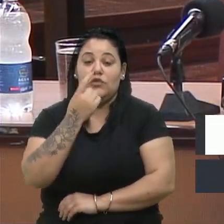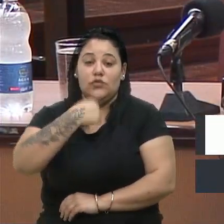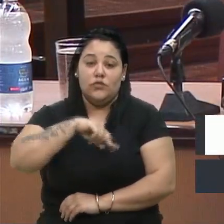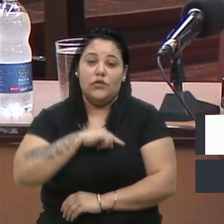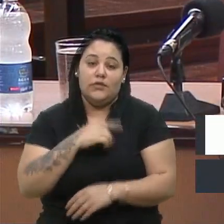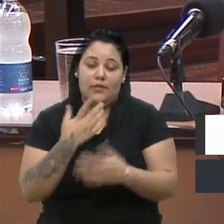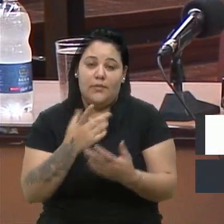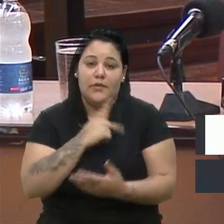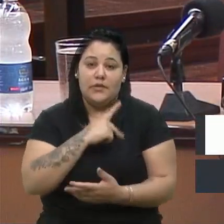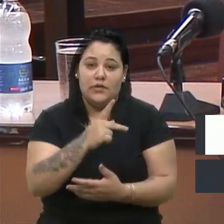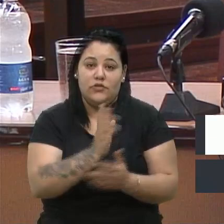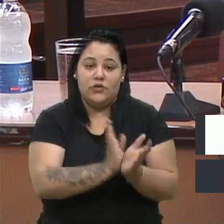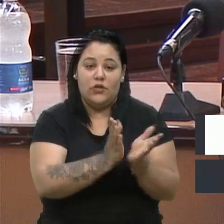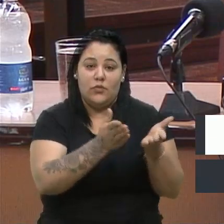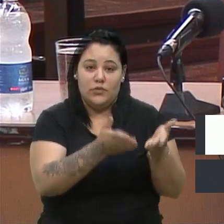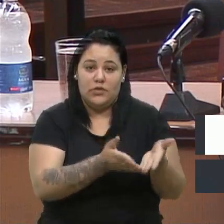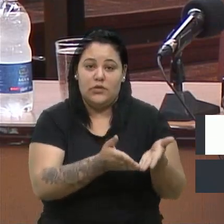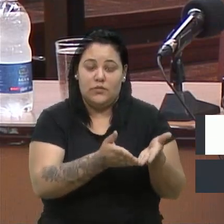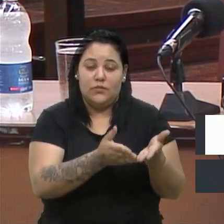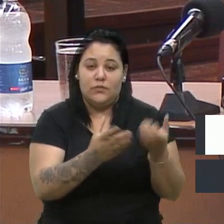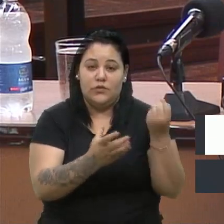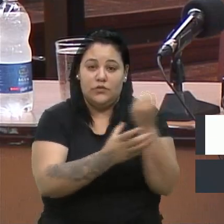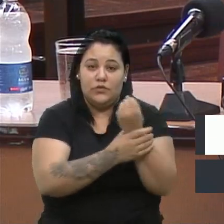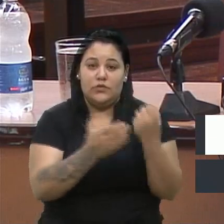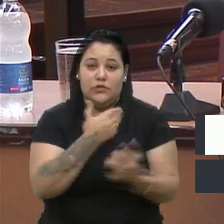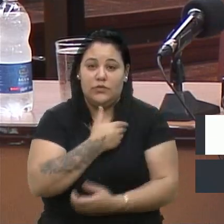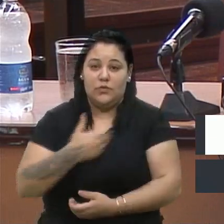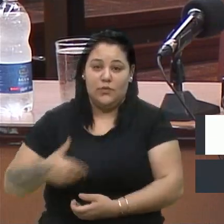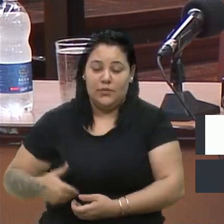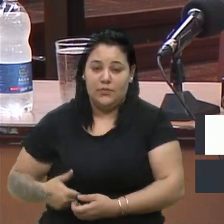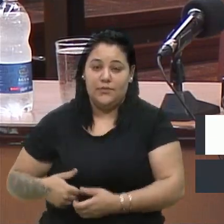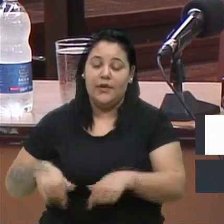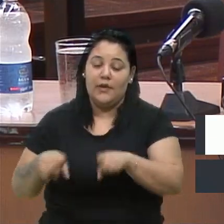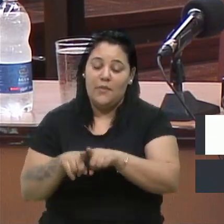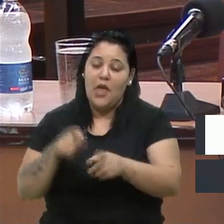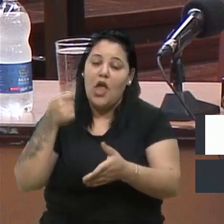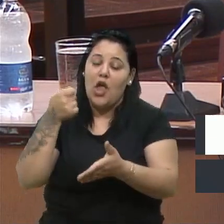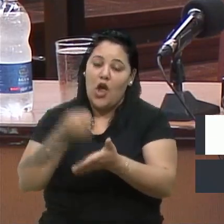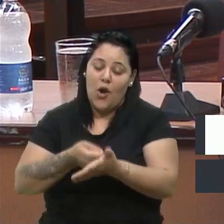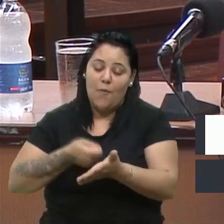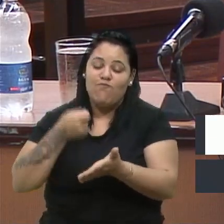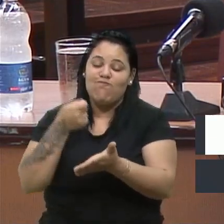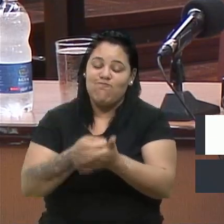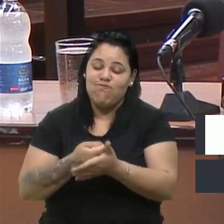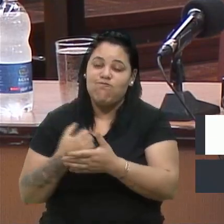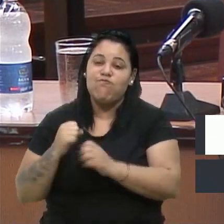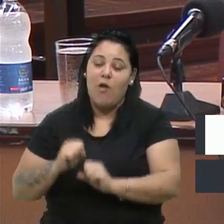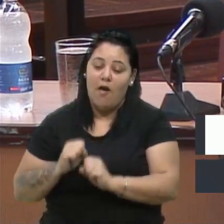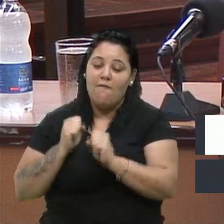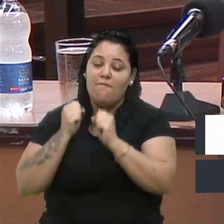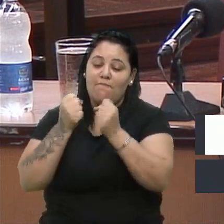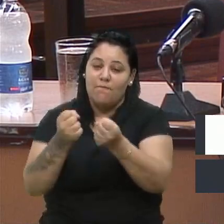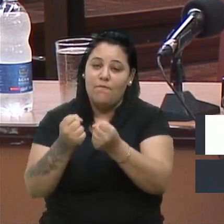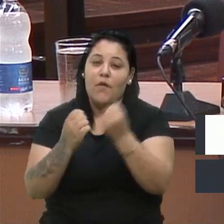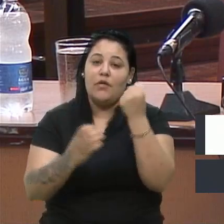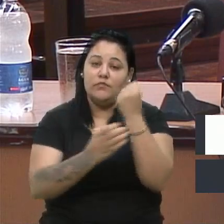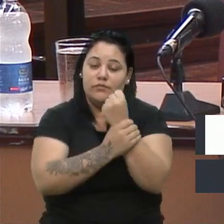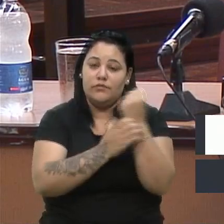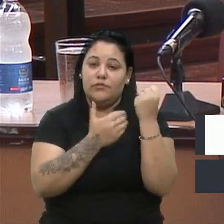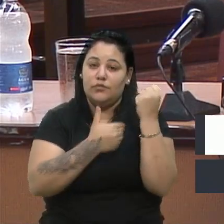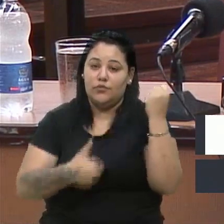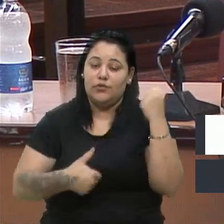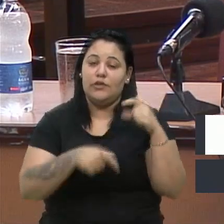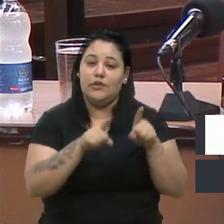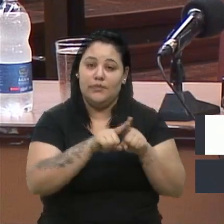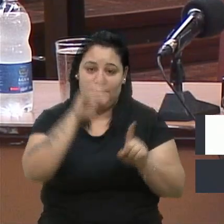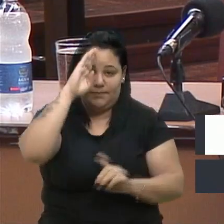presidente da Comissão de Segurança Pública e Proteção Social e árduos defensor da segurança pública, bem como em especial da